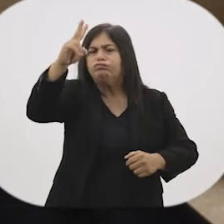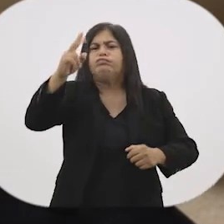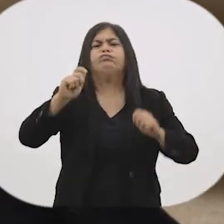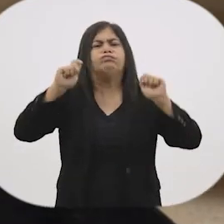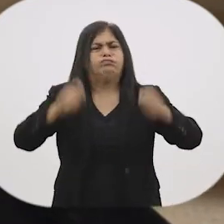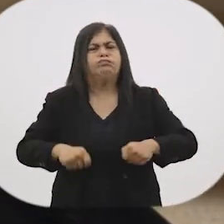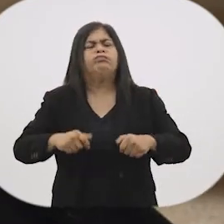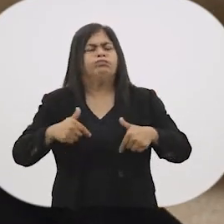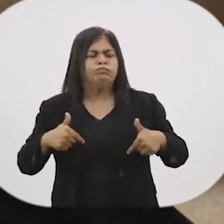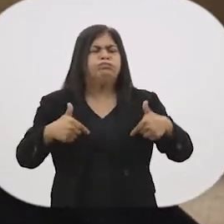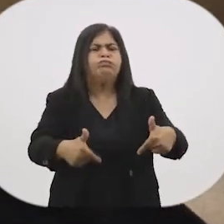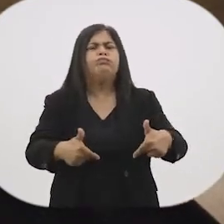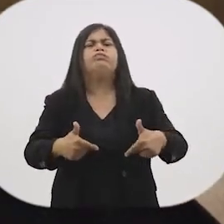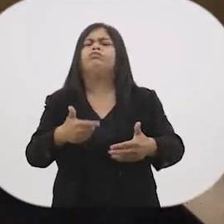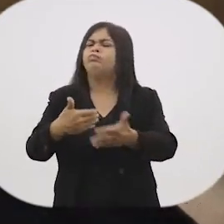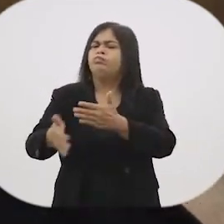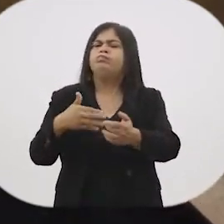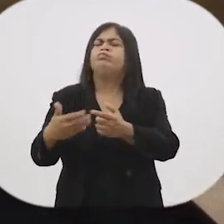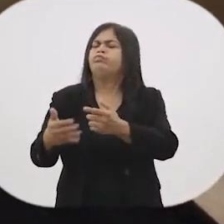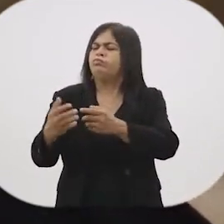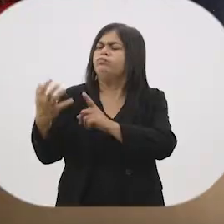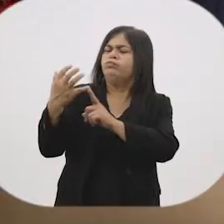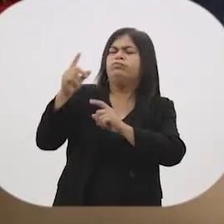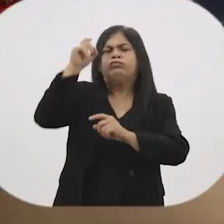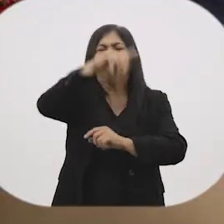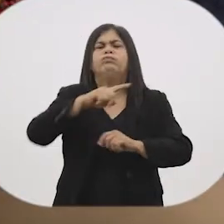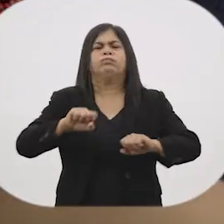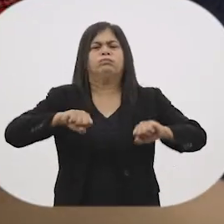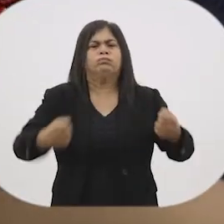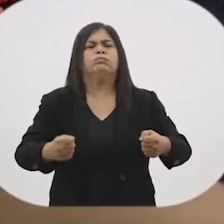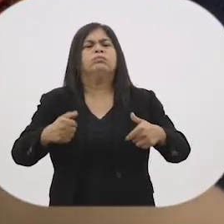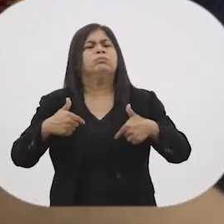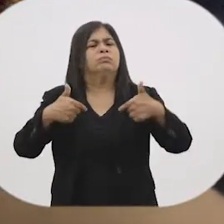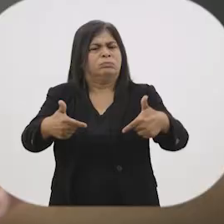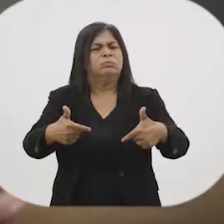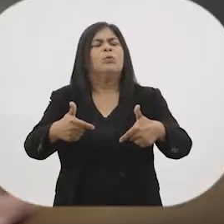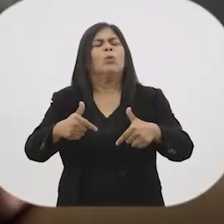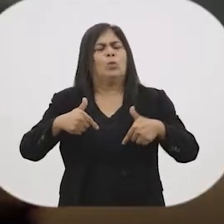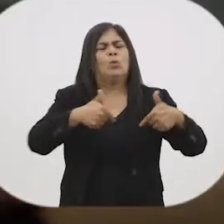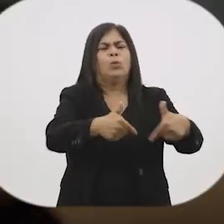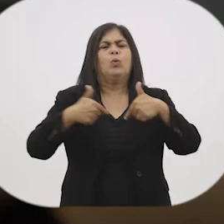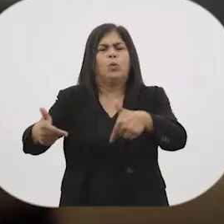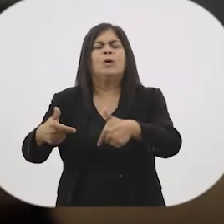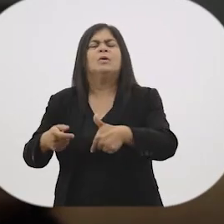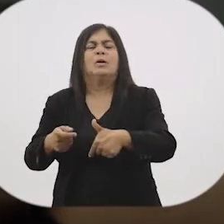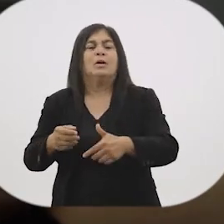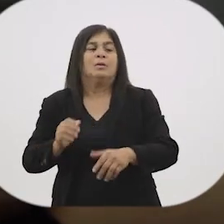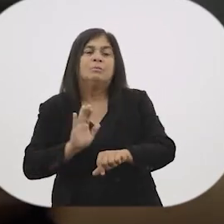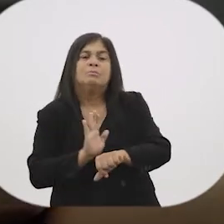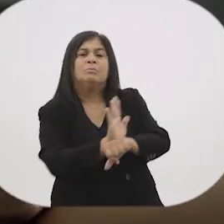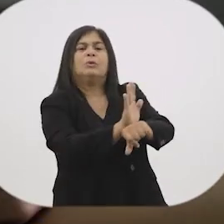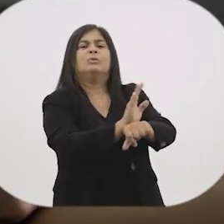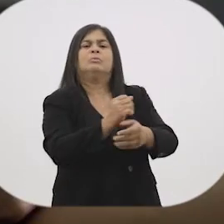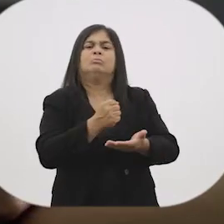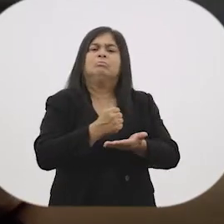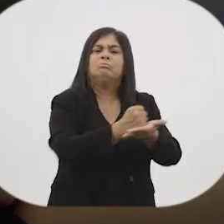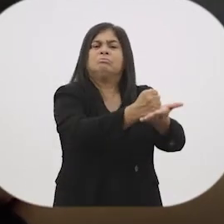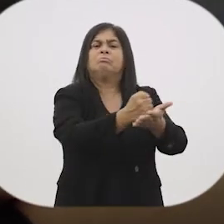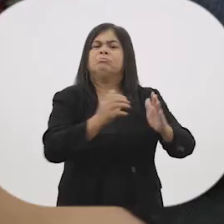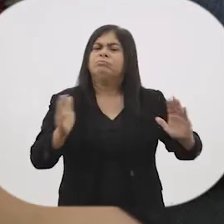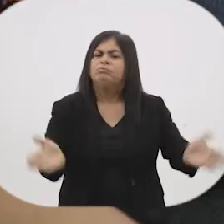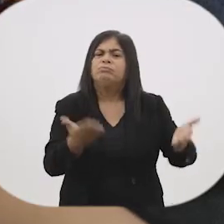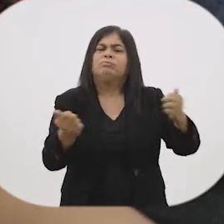inteira pronta para enfrentar todo e qualquer dificuldade então o meu sentimento maior e apoio a essas mulheres de